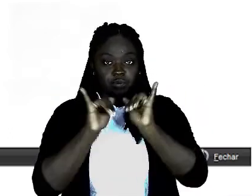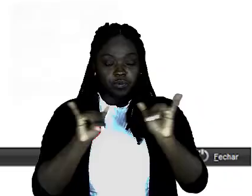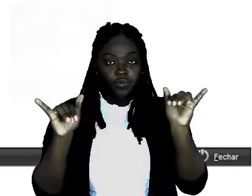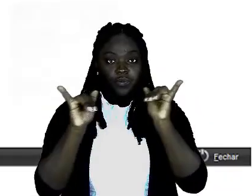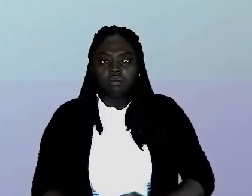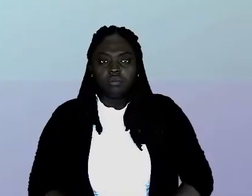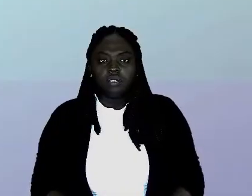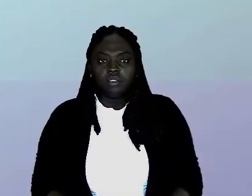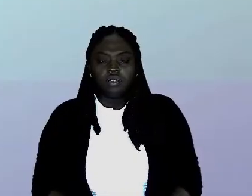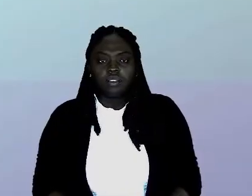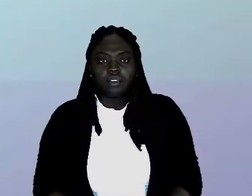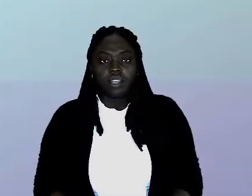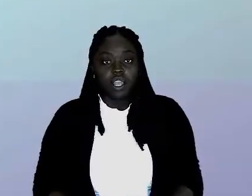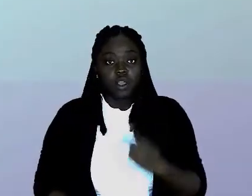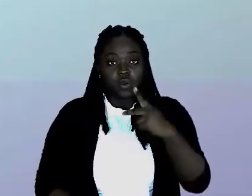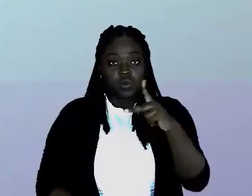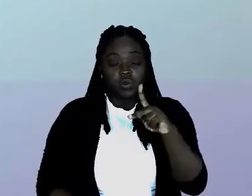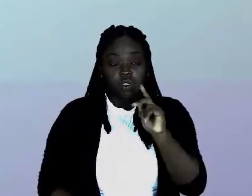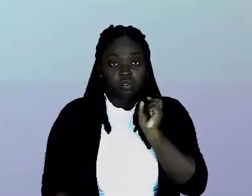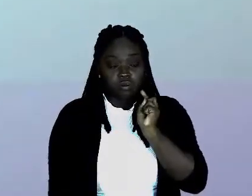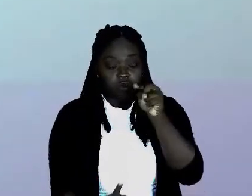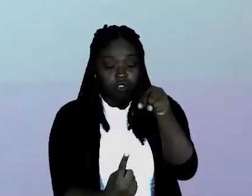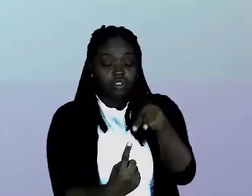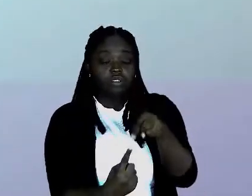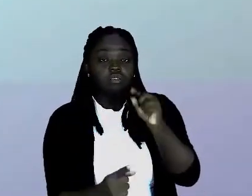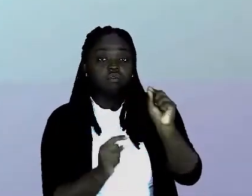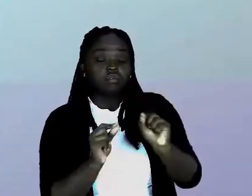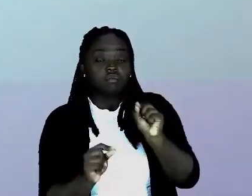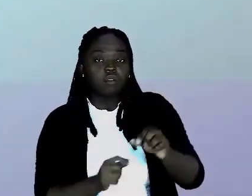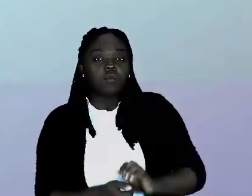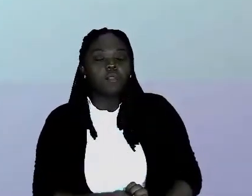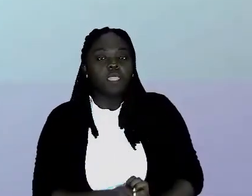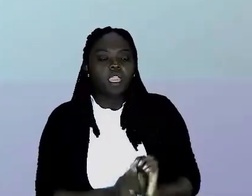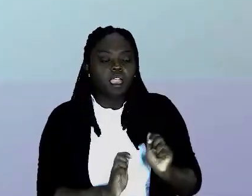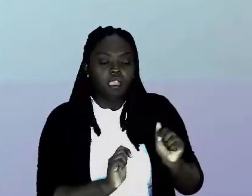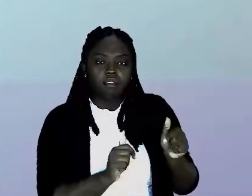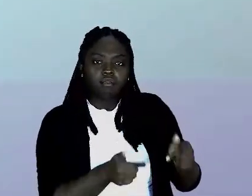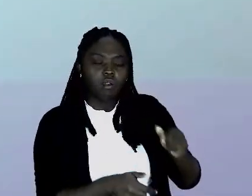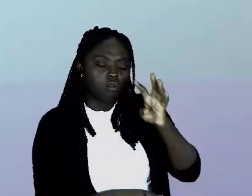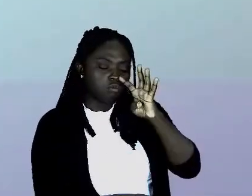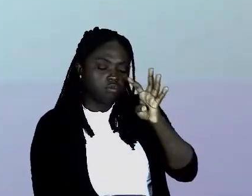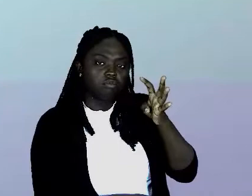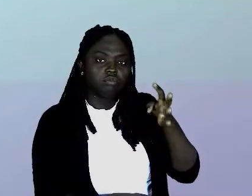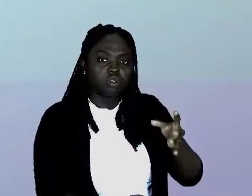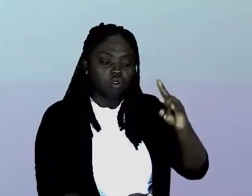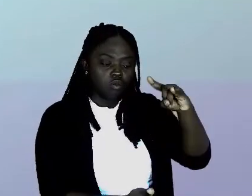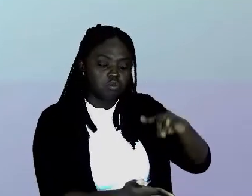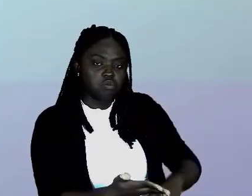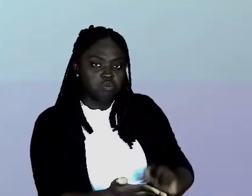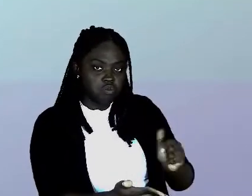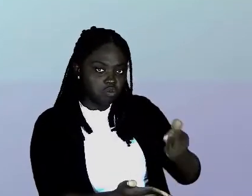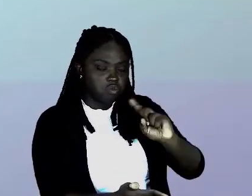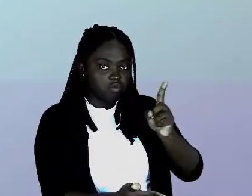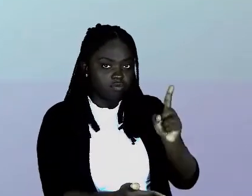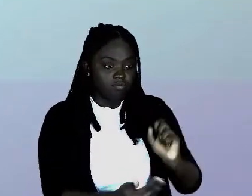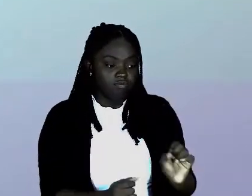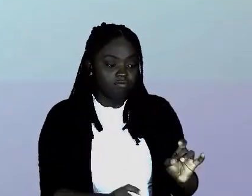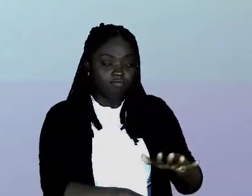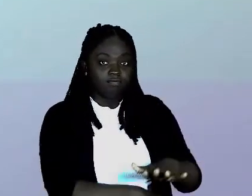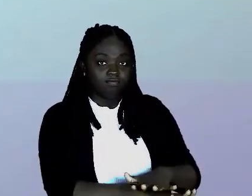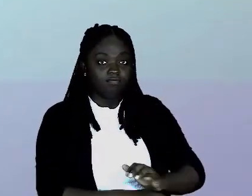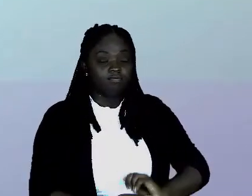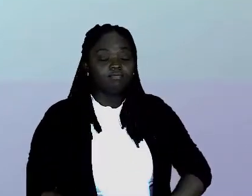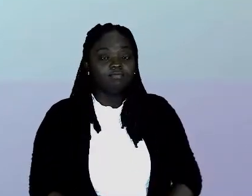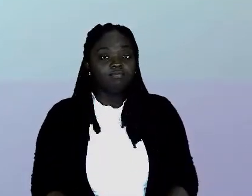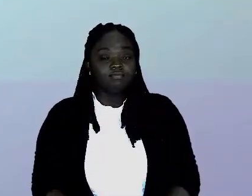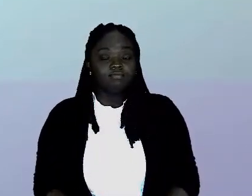Eleitoral. Seu objetivo é cessar os efeitos do julgamento das contas não prestadas, isto